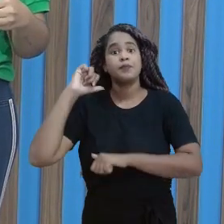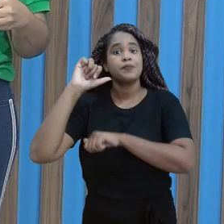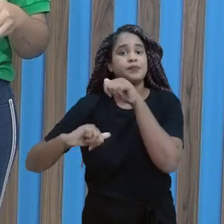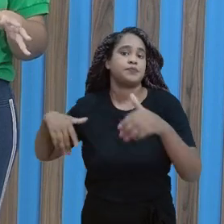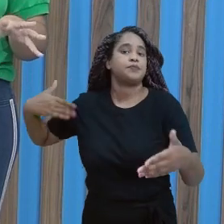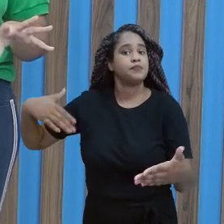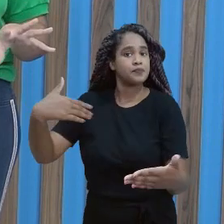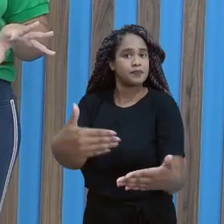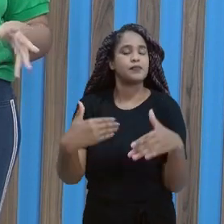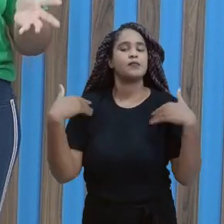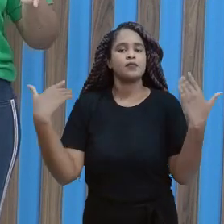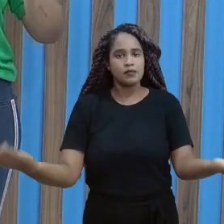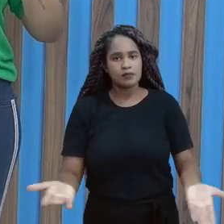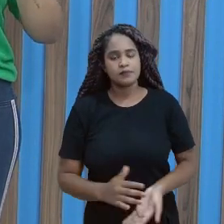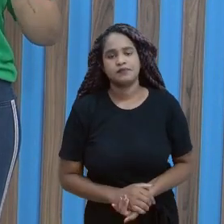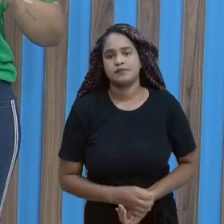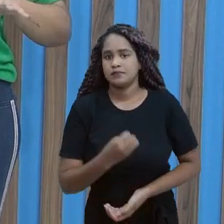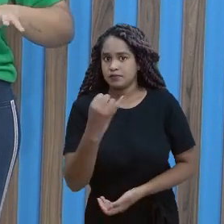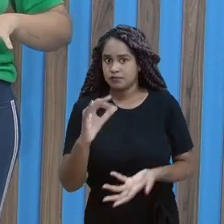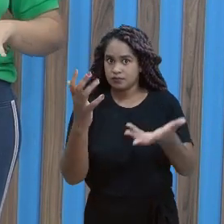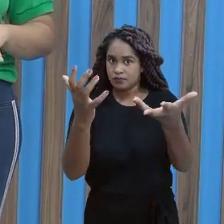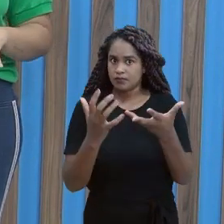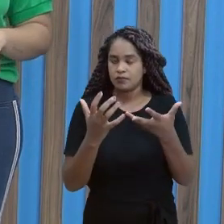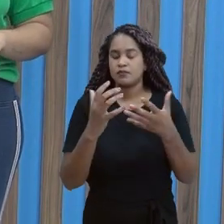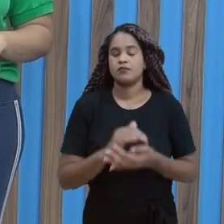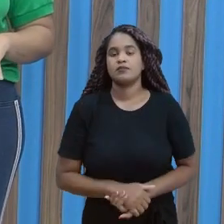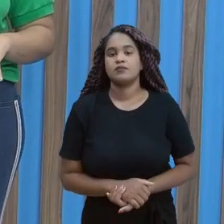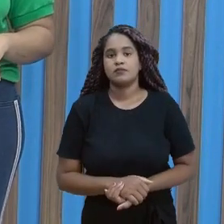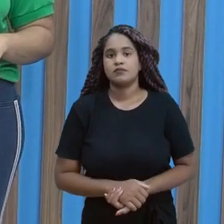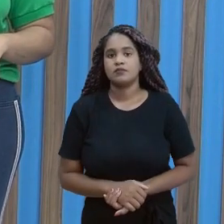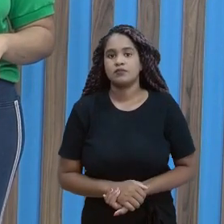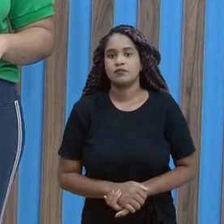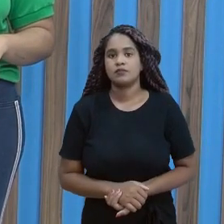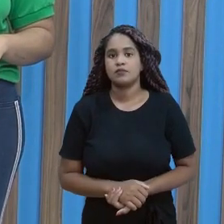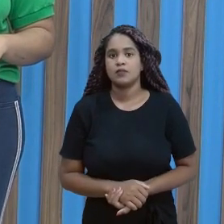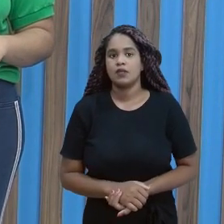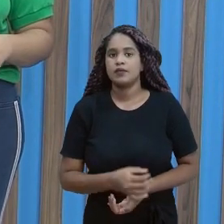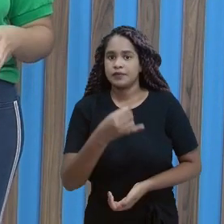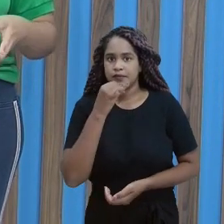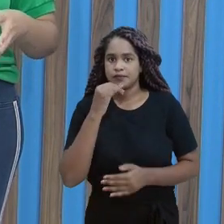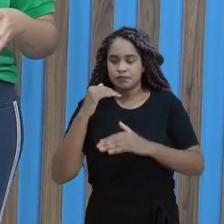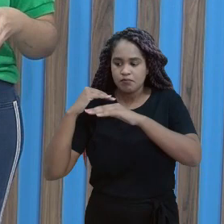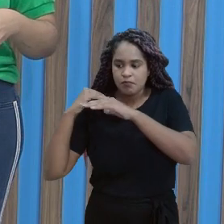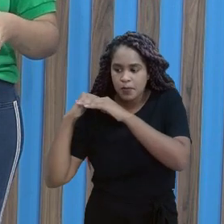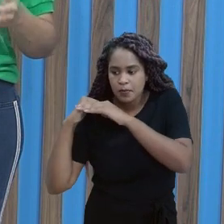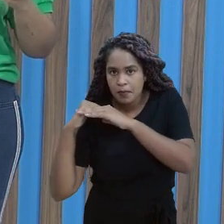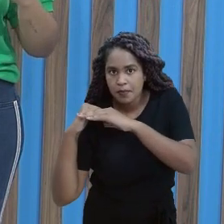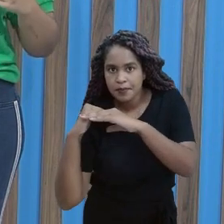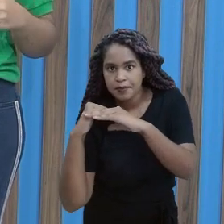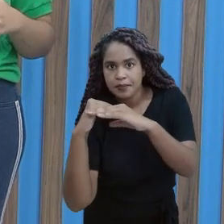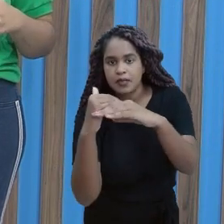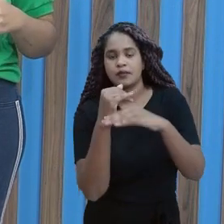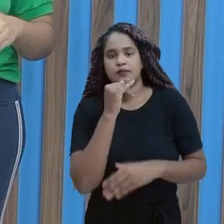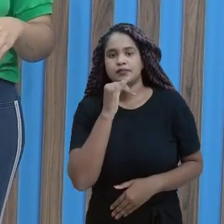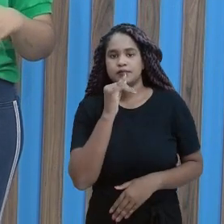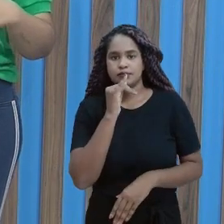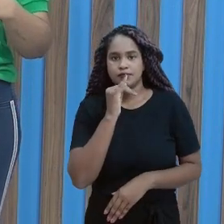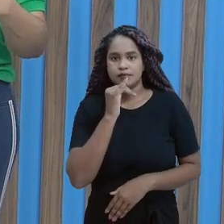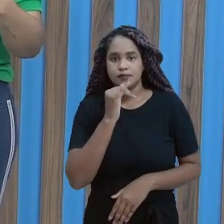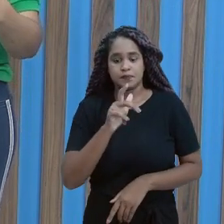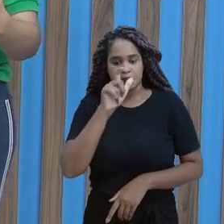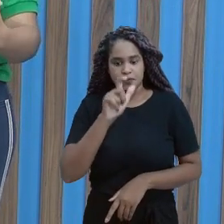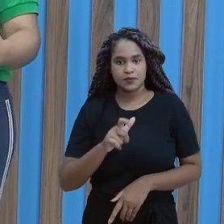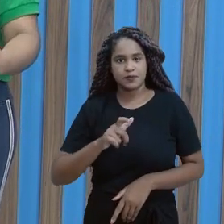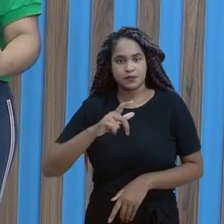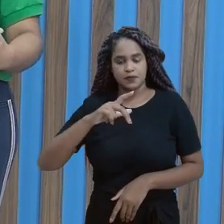mudando. Então, para tornar isso cada vez menos frequente, ou seja, fazer com que um falante de português não